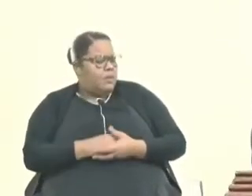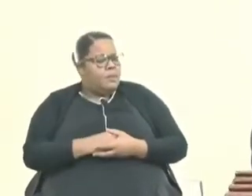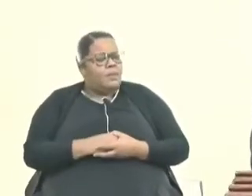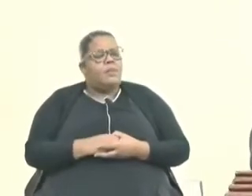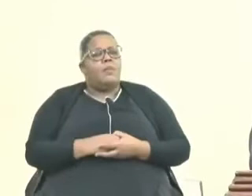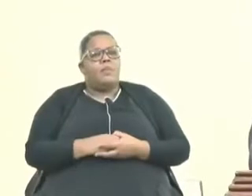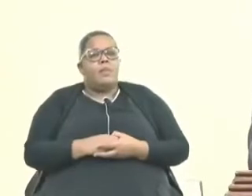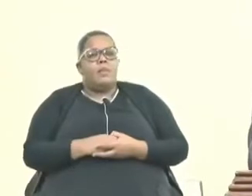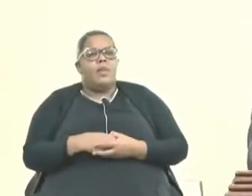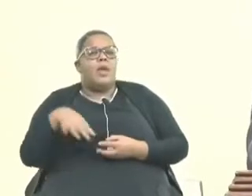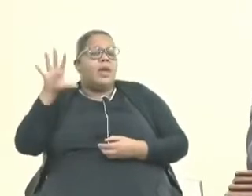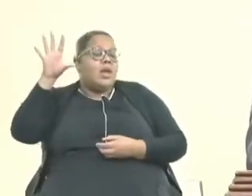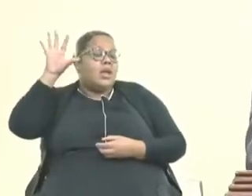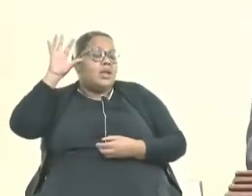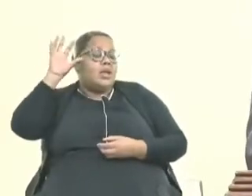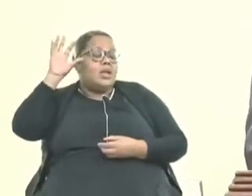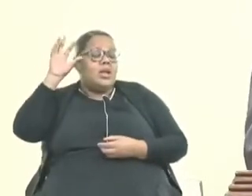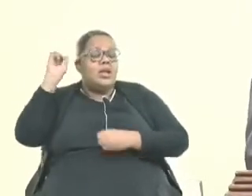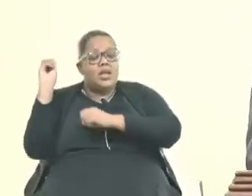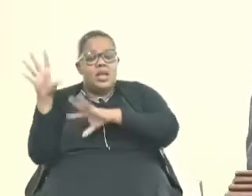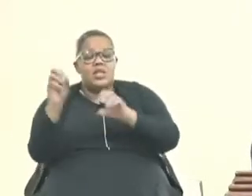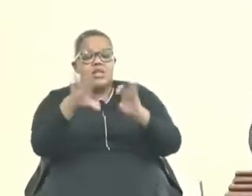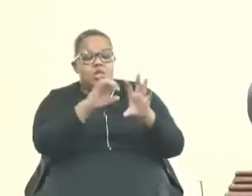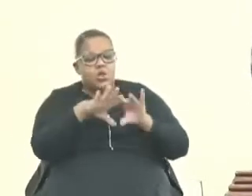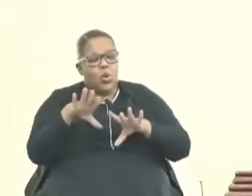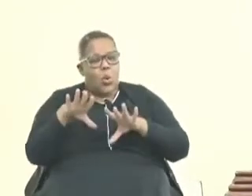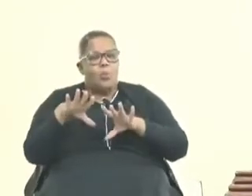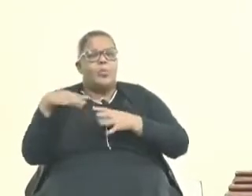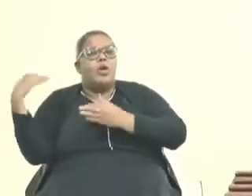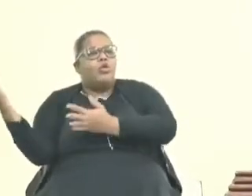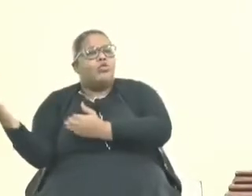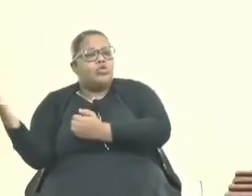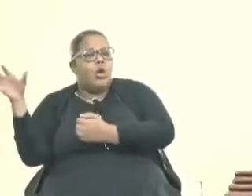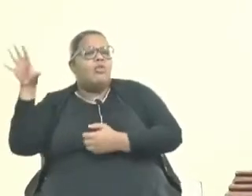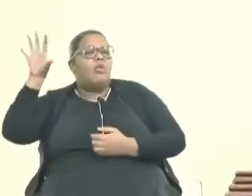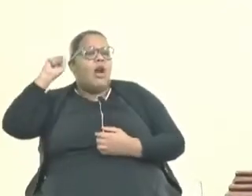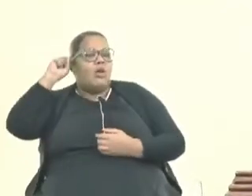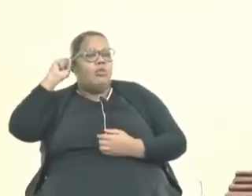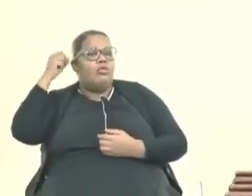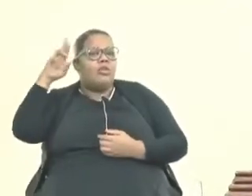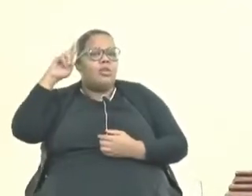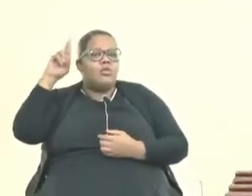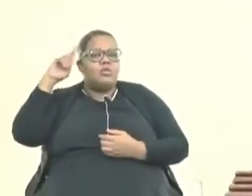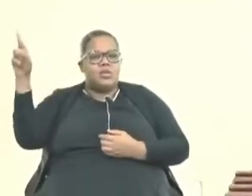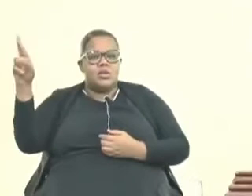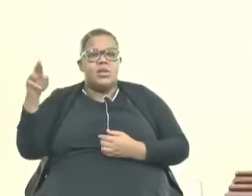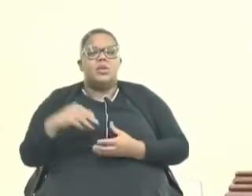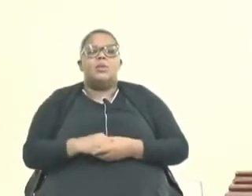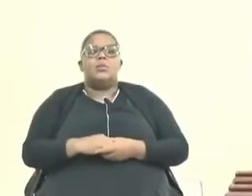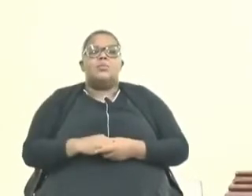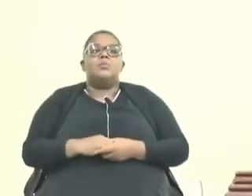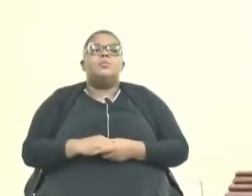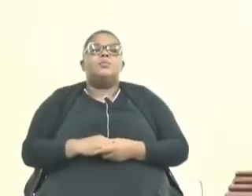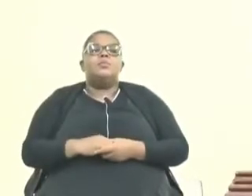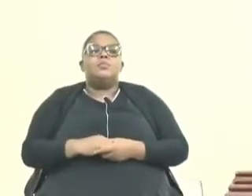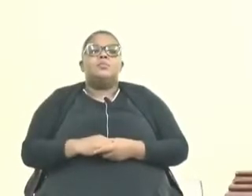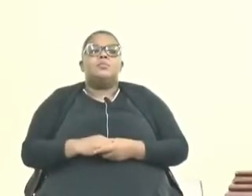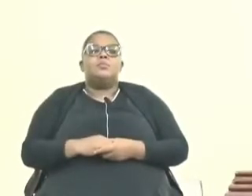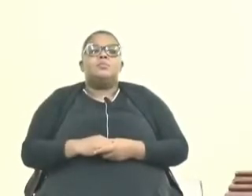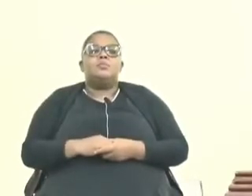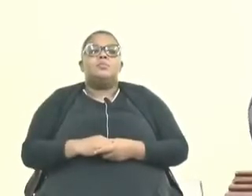a ouvir o senhor EA pergunta que eu faço o que nós faríamos hoje e agora